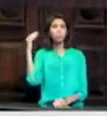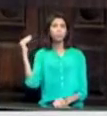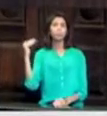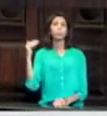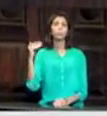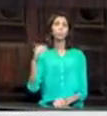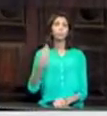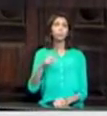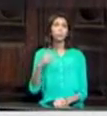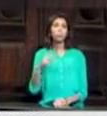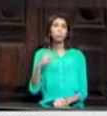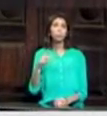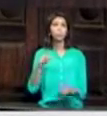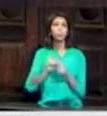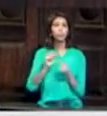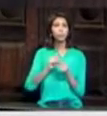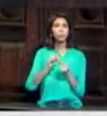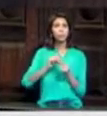da educação pública, secretário